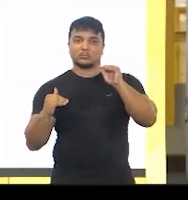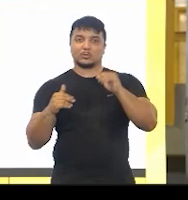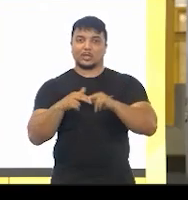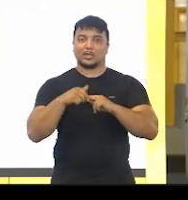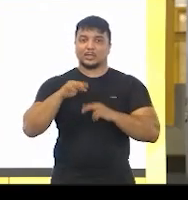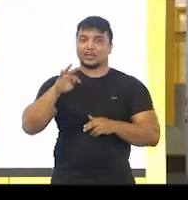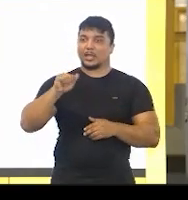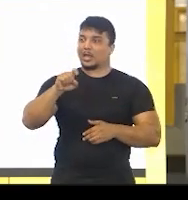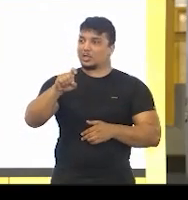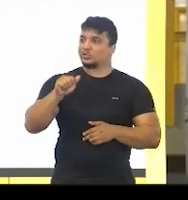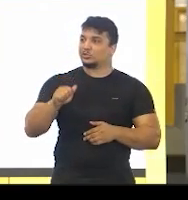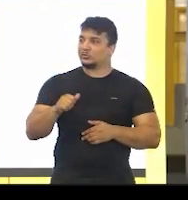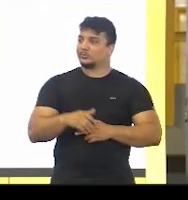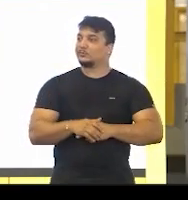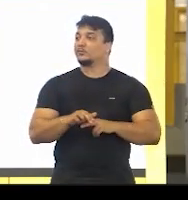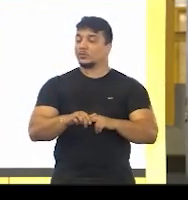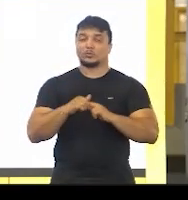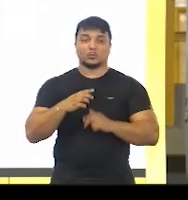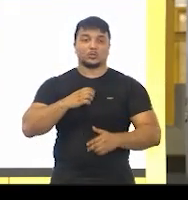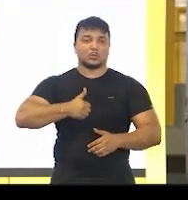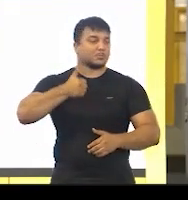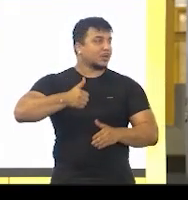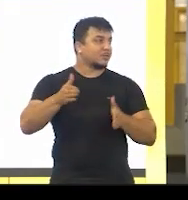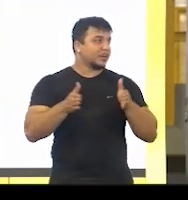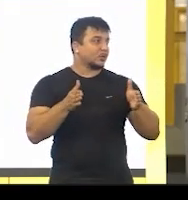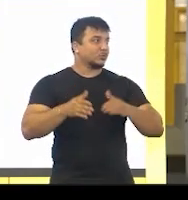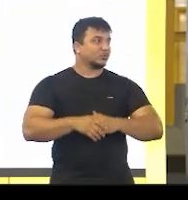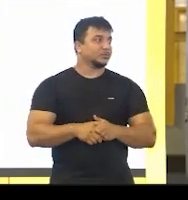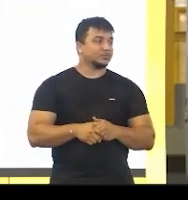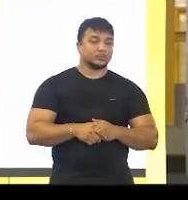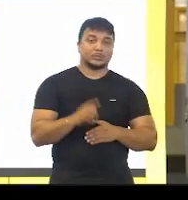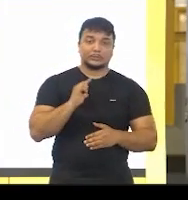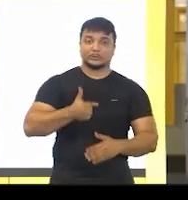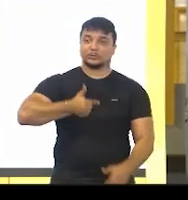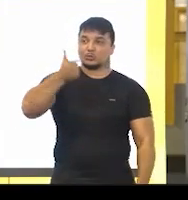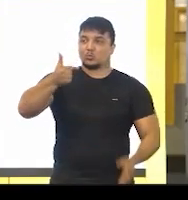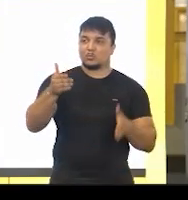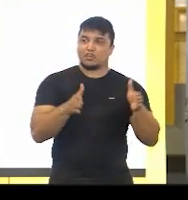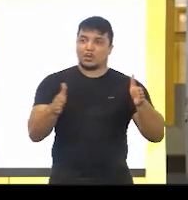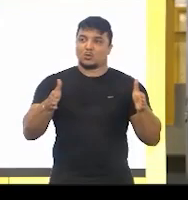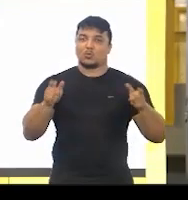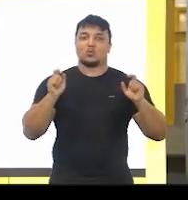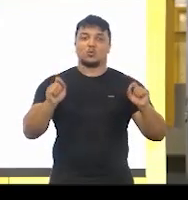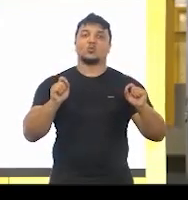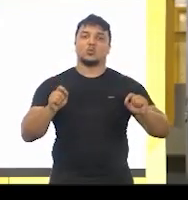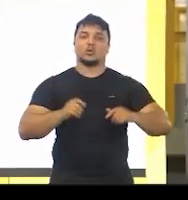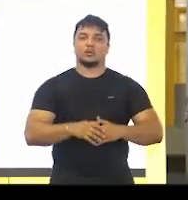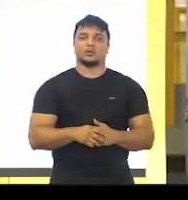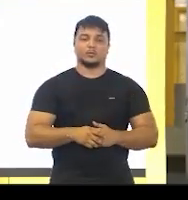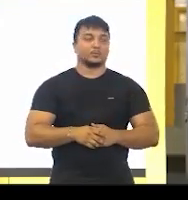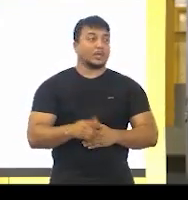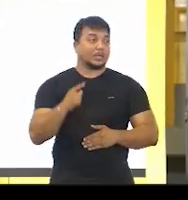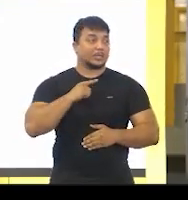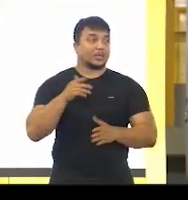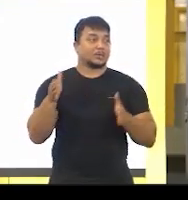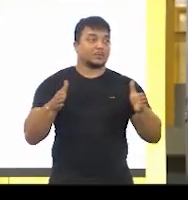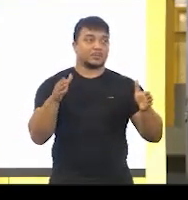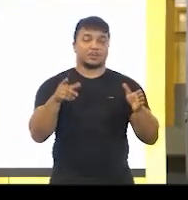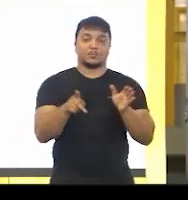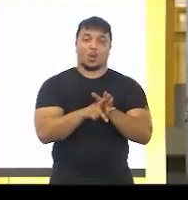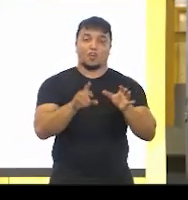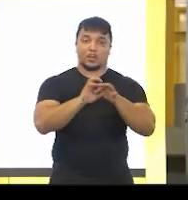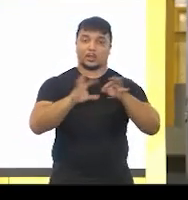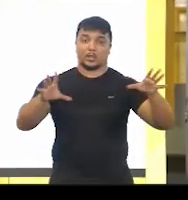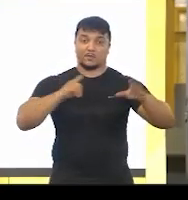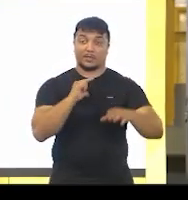Entenderam aí, galera? Essa é a primeira fase. Segunda fase. Saímos da zona de livre